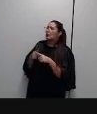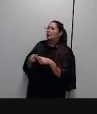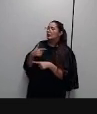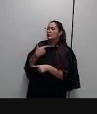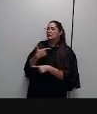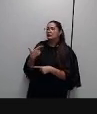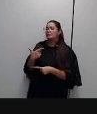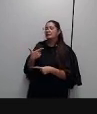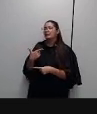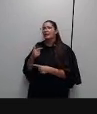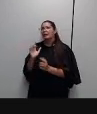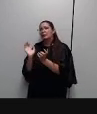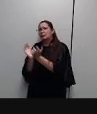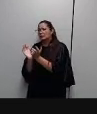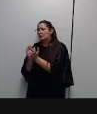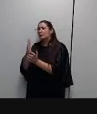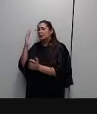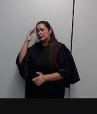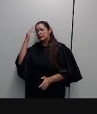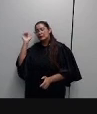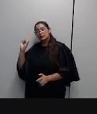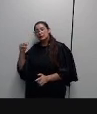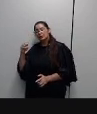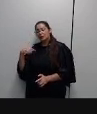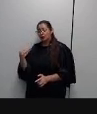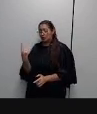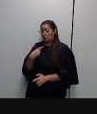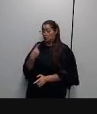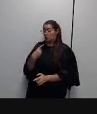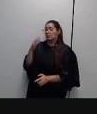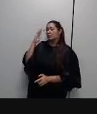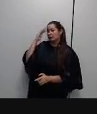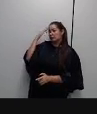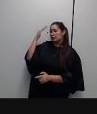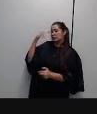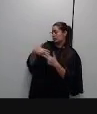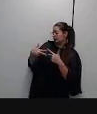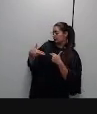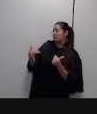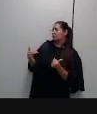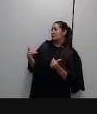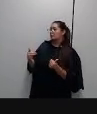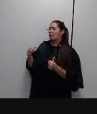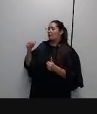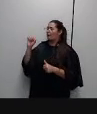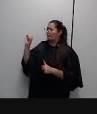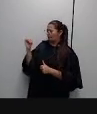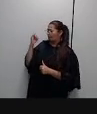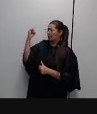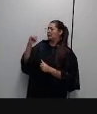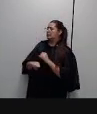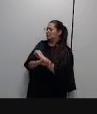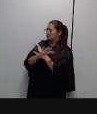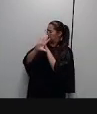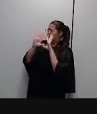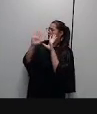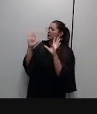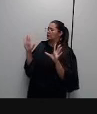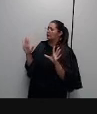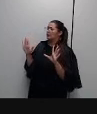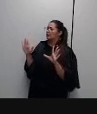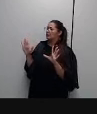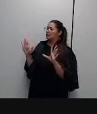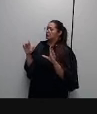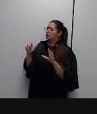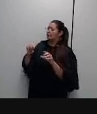assim nós entendemos Justamente eu acho que é importante a gente a gente deixar claro que é só você não viesse alterar